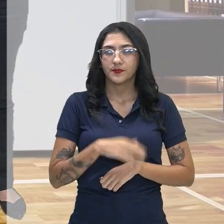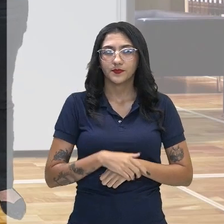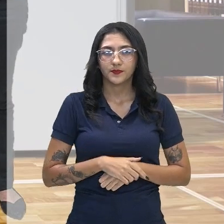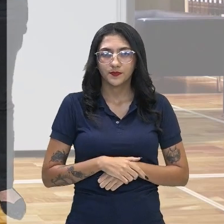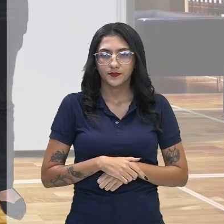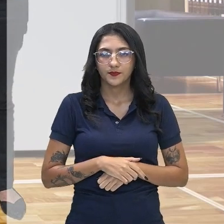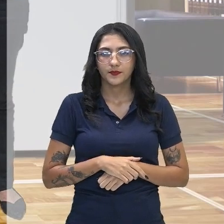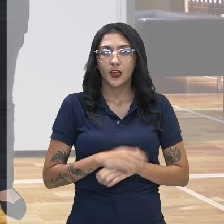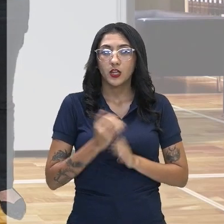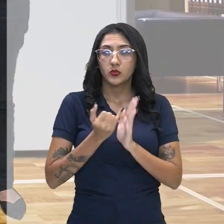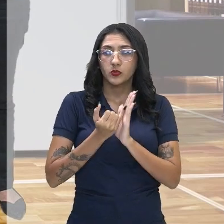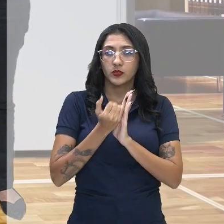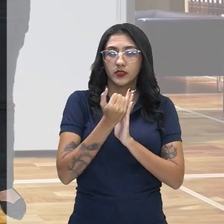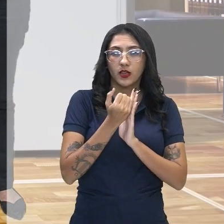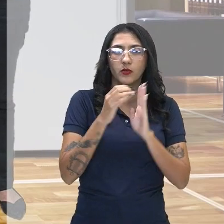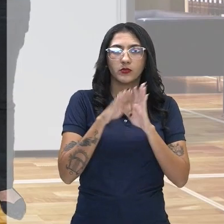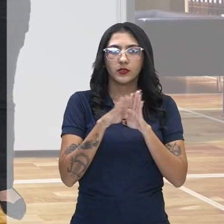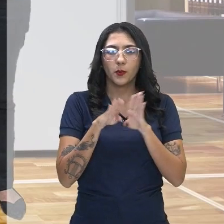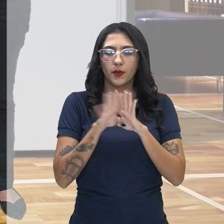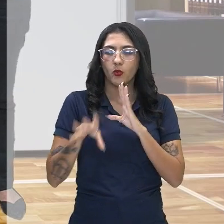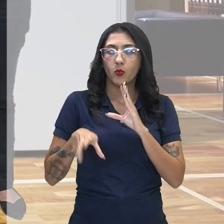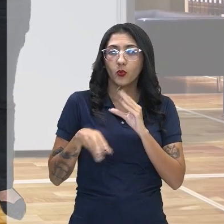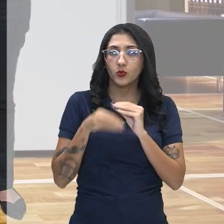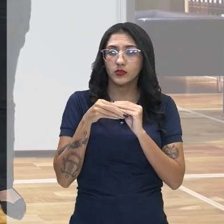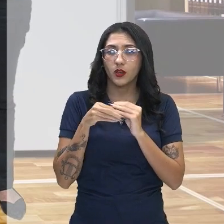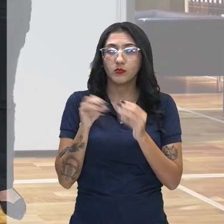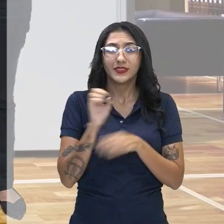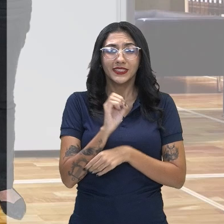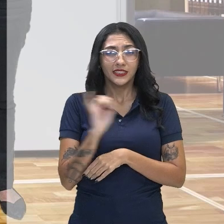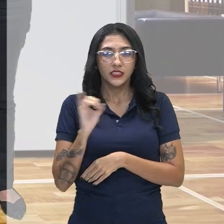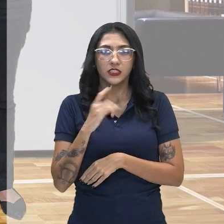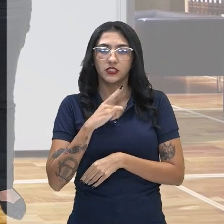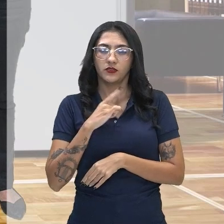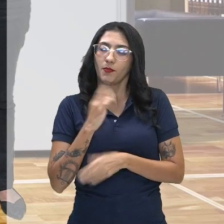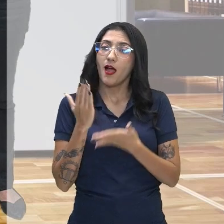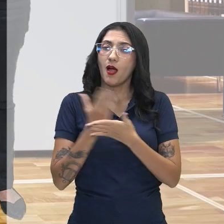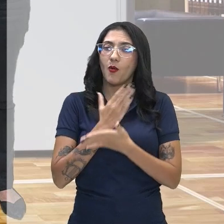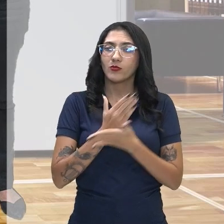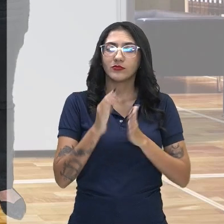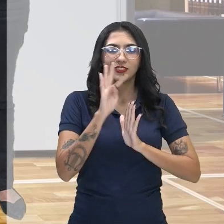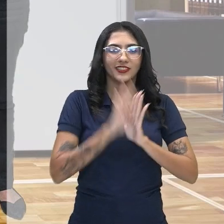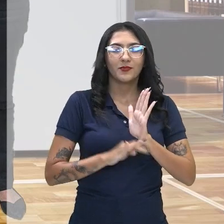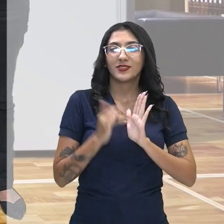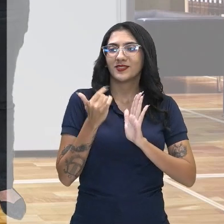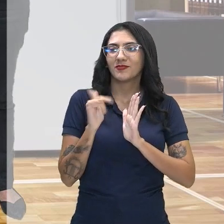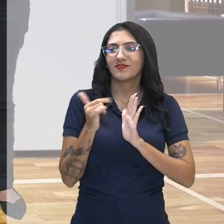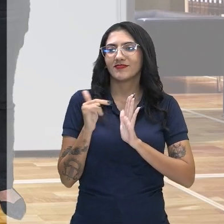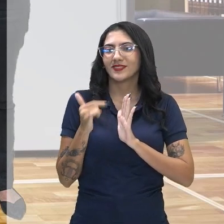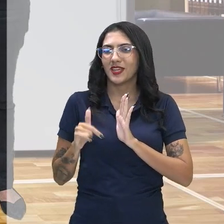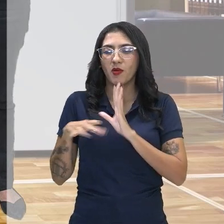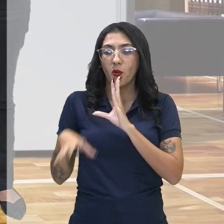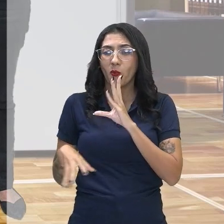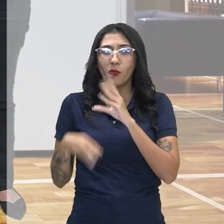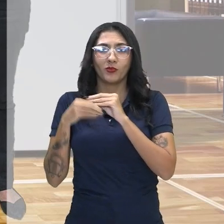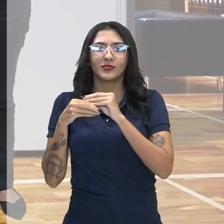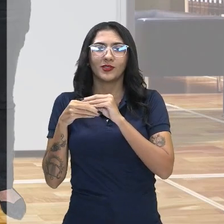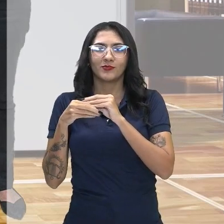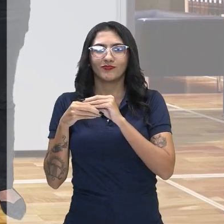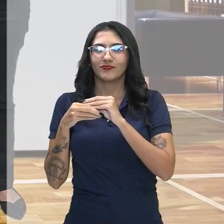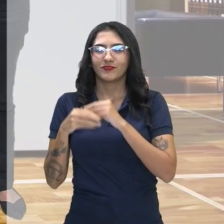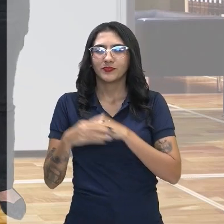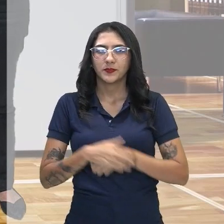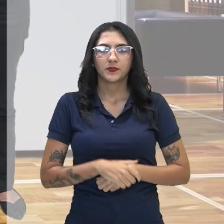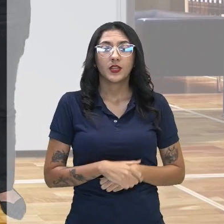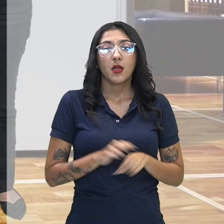Introdução e conclusão, caso haja, né? Tem alguns textos que não tem uma conclusão especificamente, certo? Mas,